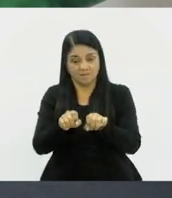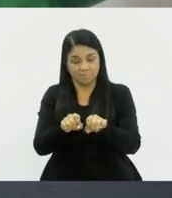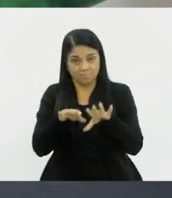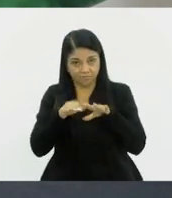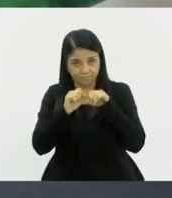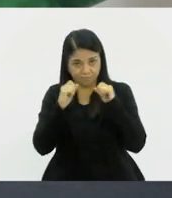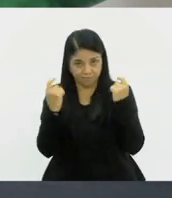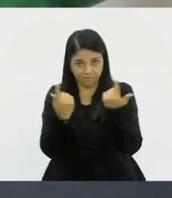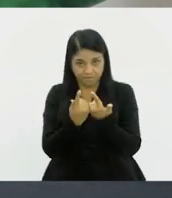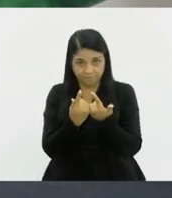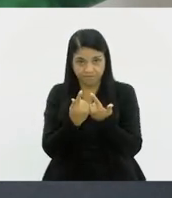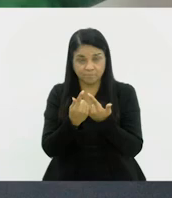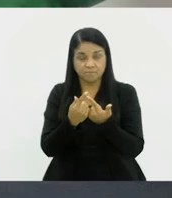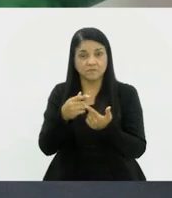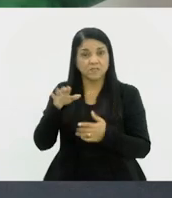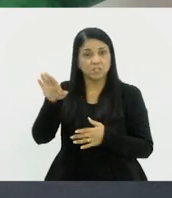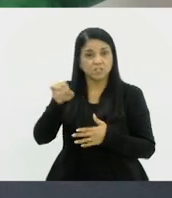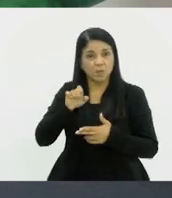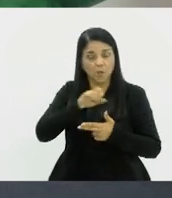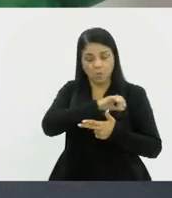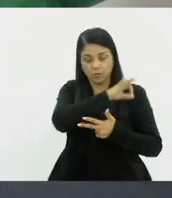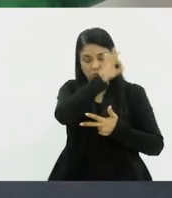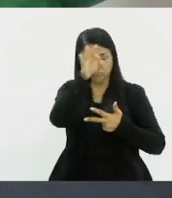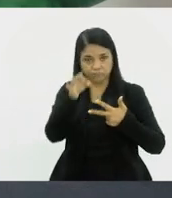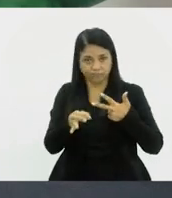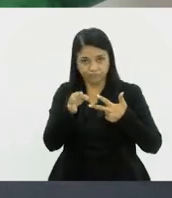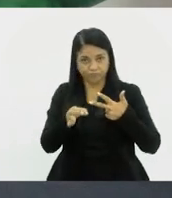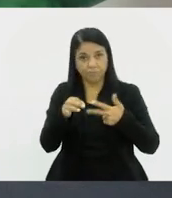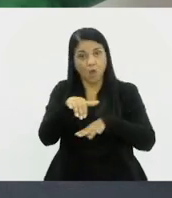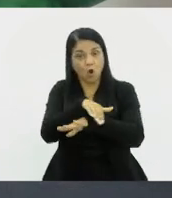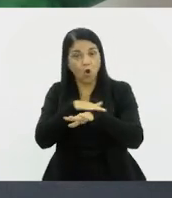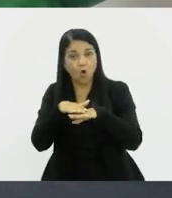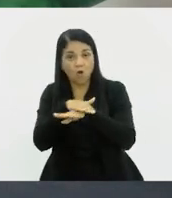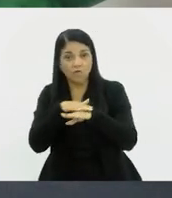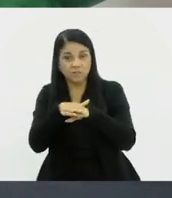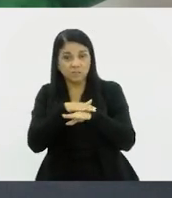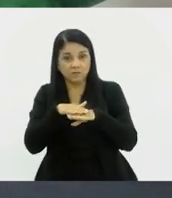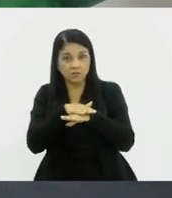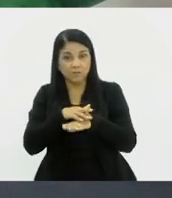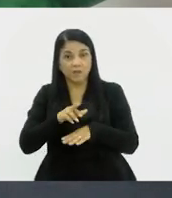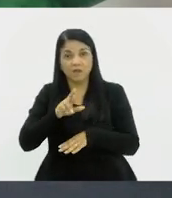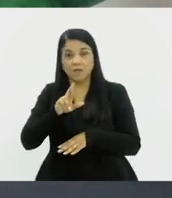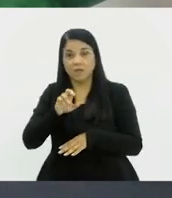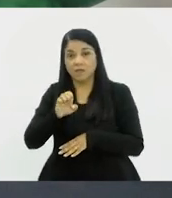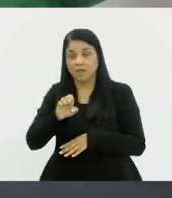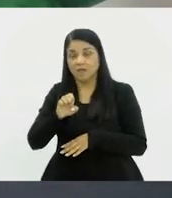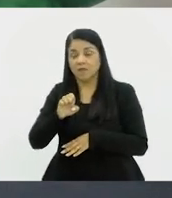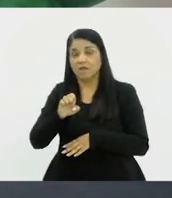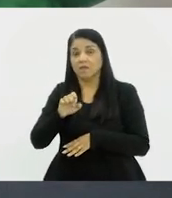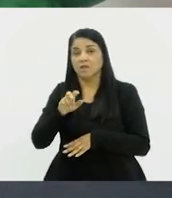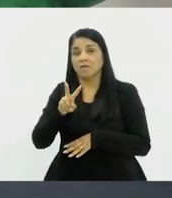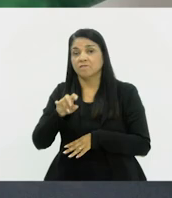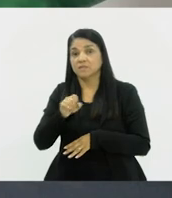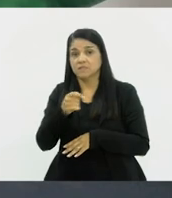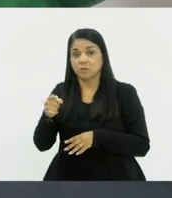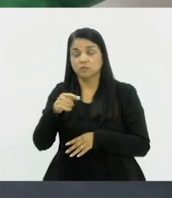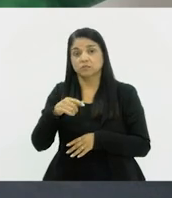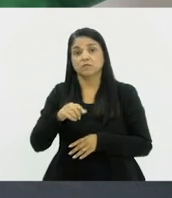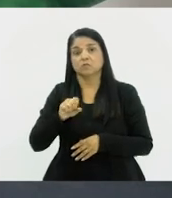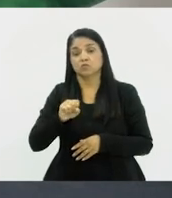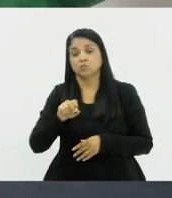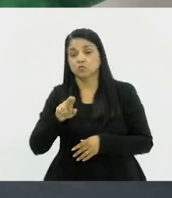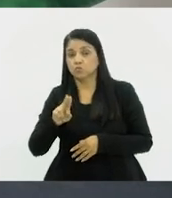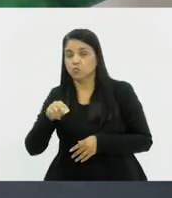Legislativa chamar o poder judiciário para conversar sobre a revisão da súmula 70 tá a